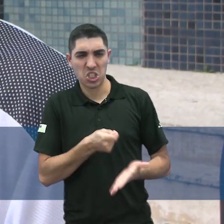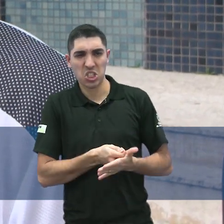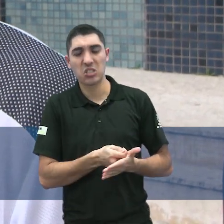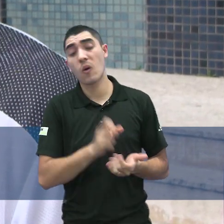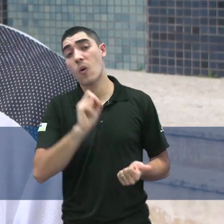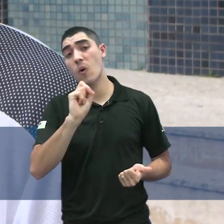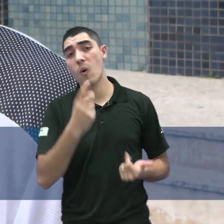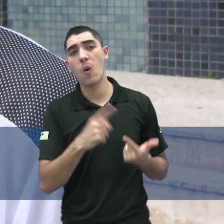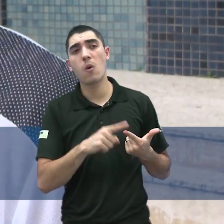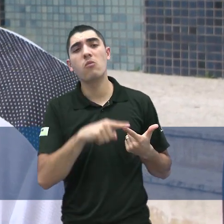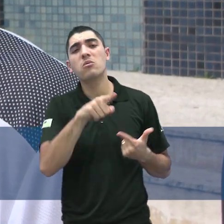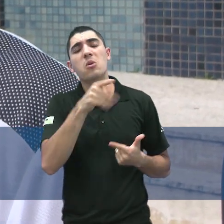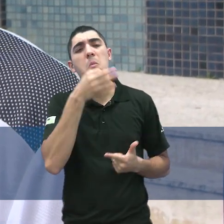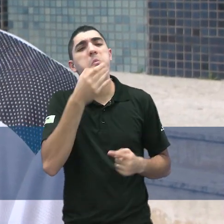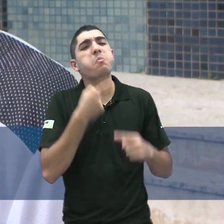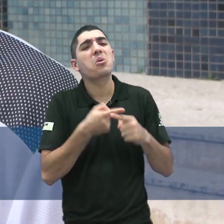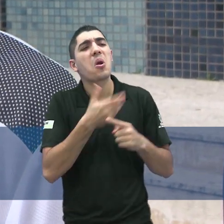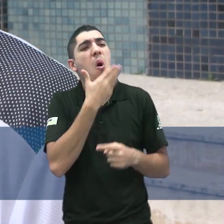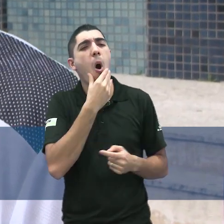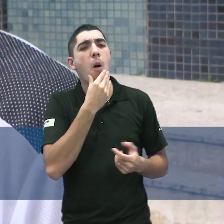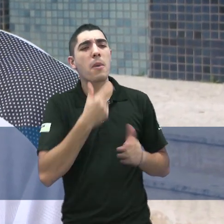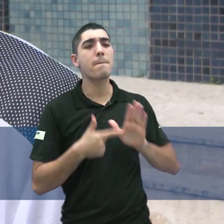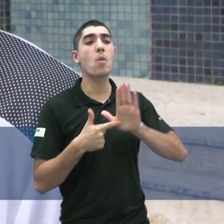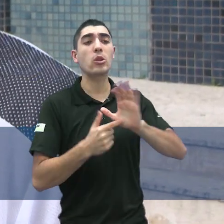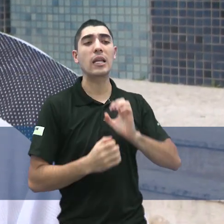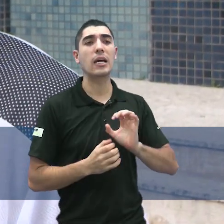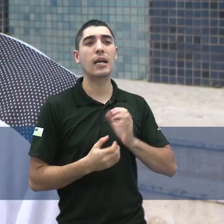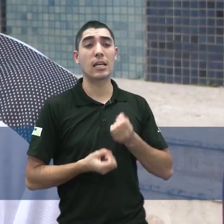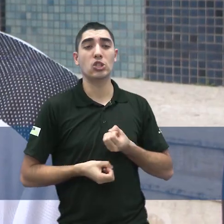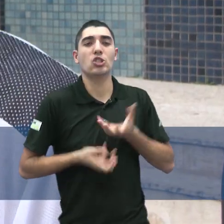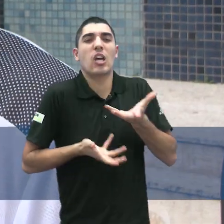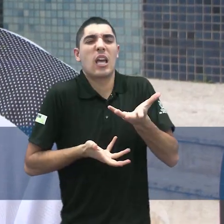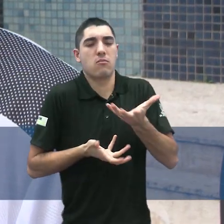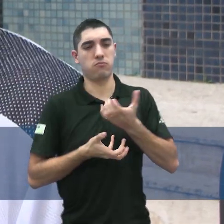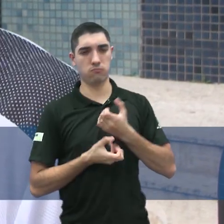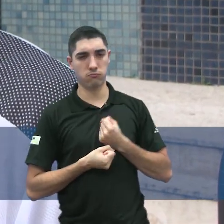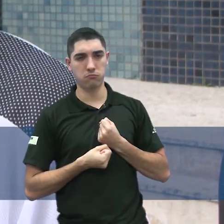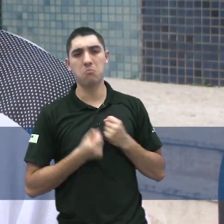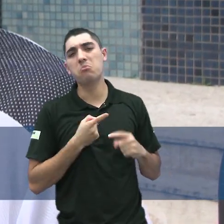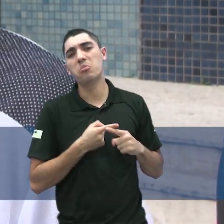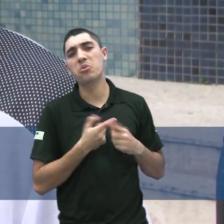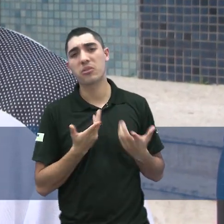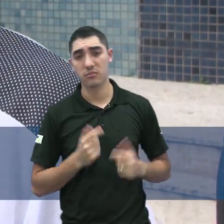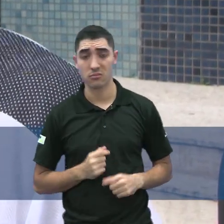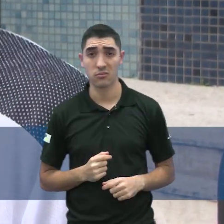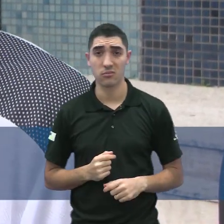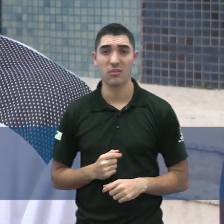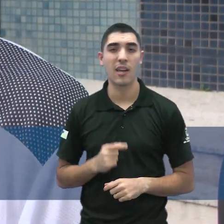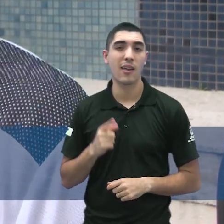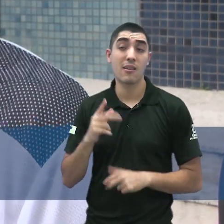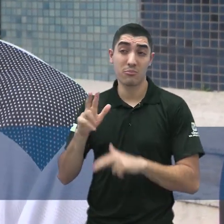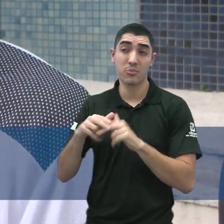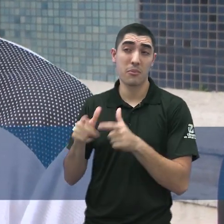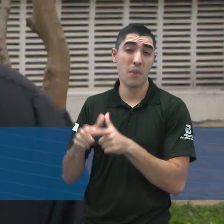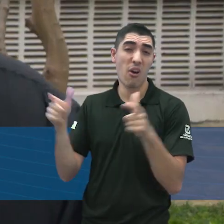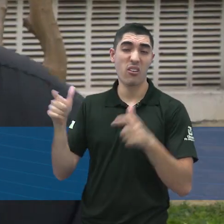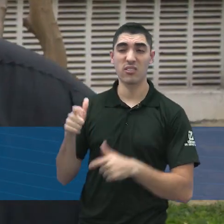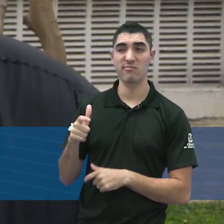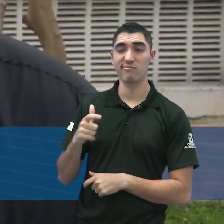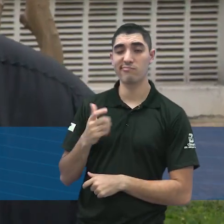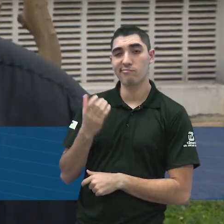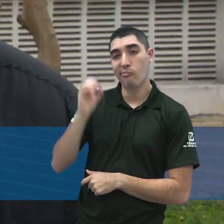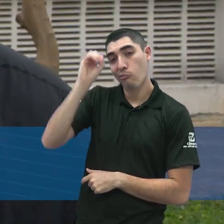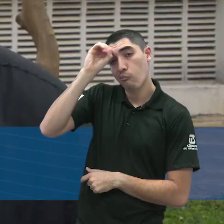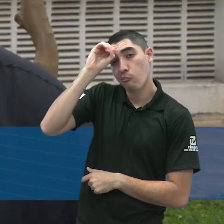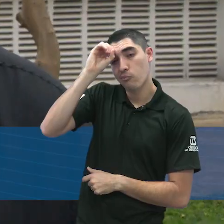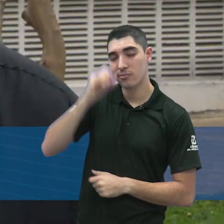o homem a ficar retendo os sentimentos deles? Eu acho que tem mais a ignorância, né? Que tipo